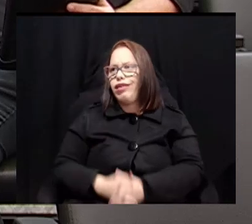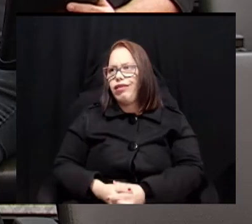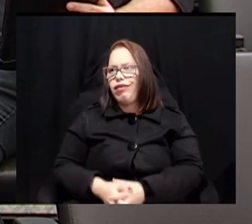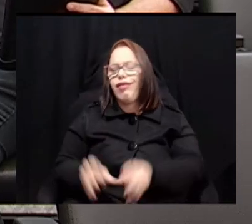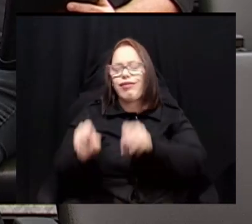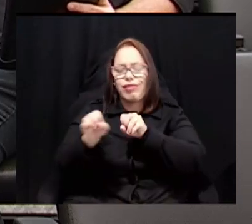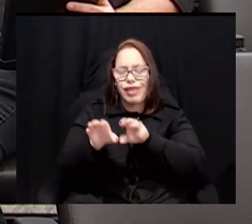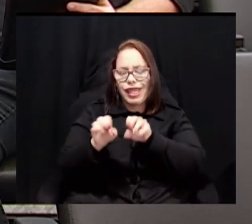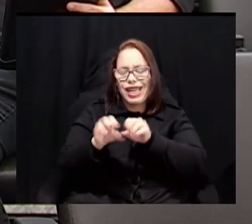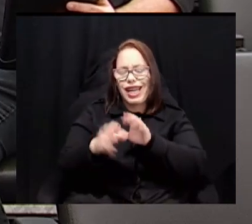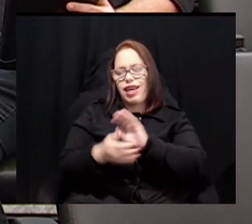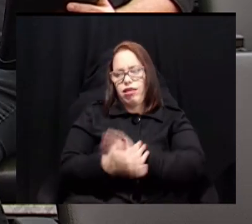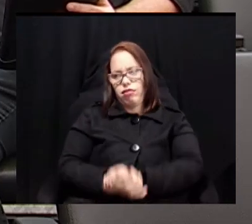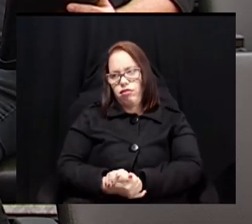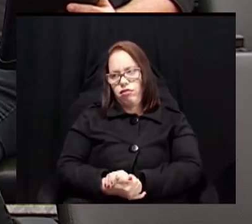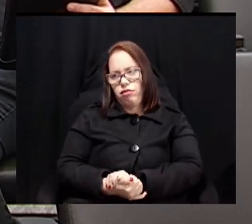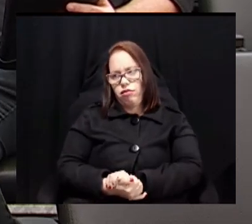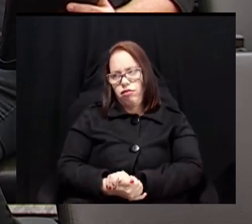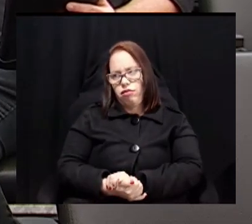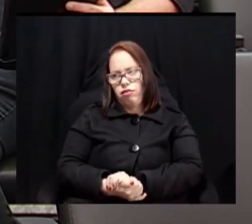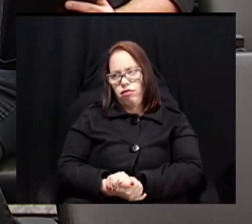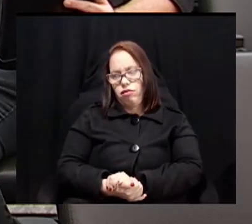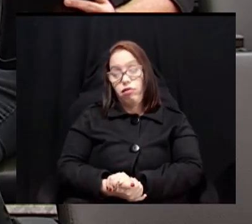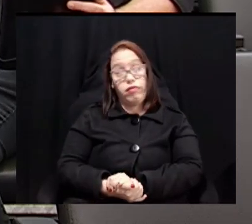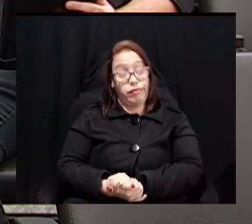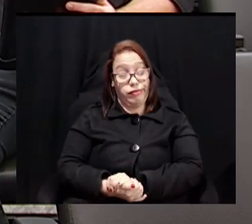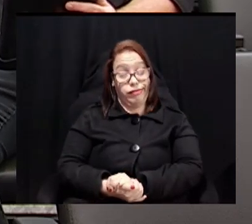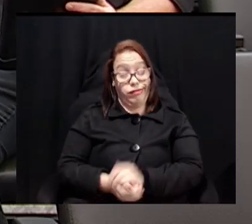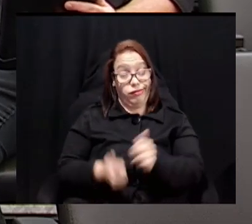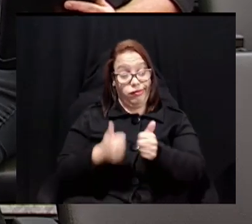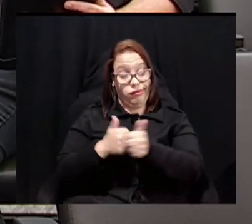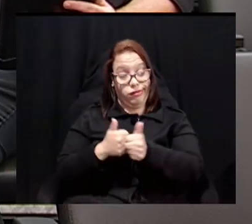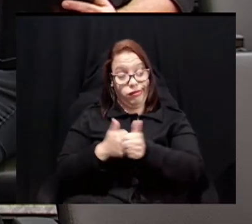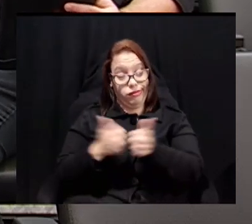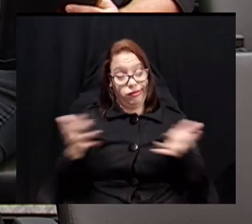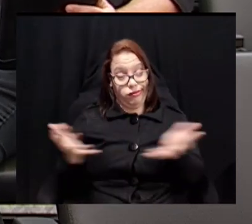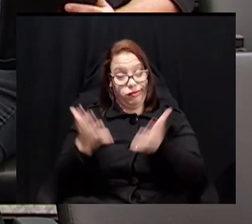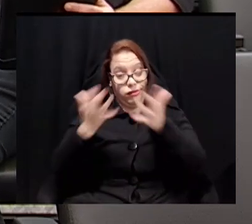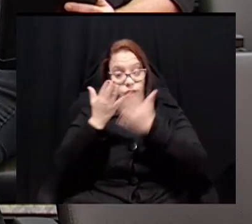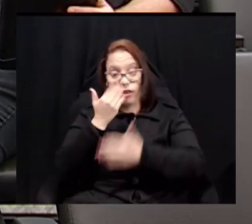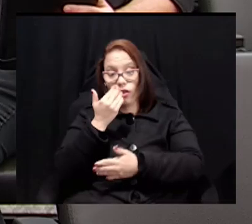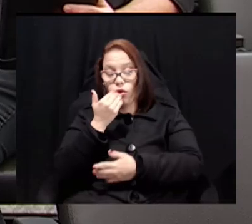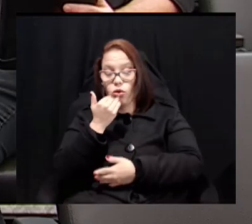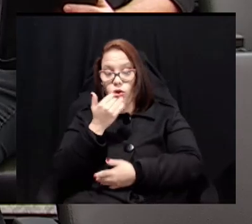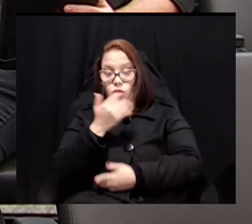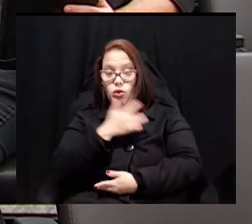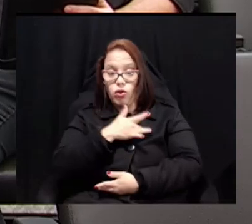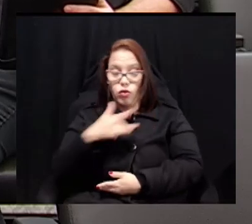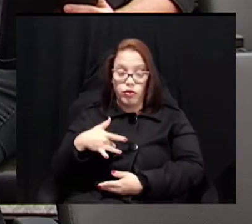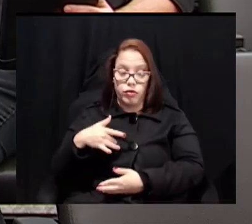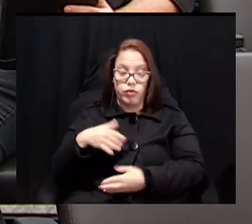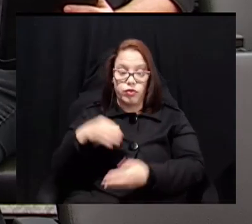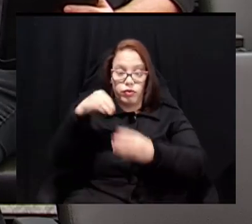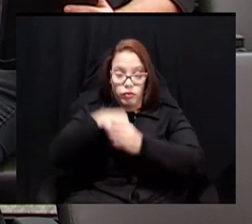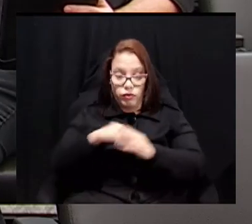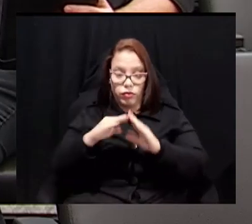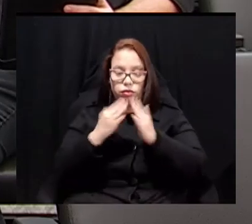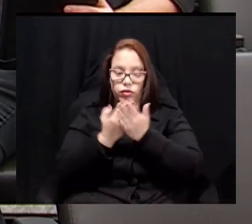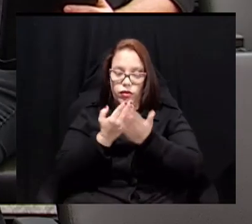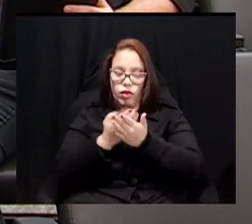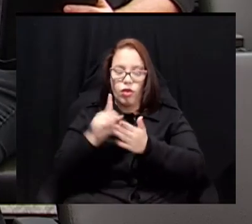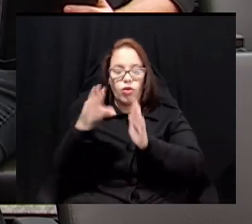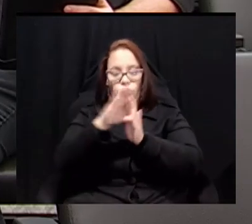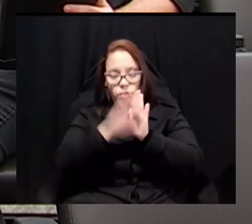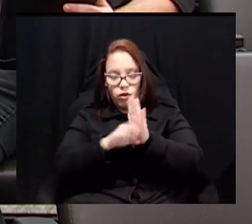a gente educar e se a gente estiver perto e promovendo uma alimentação saudável dentro das nossas escolas, com outros programas e outras